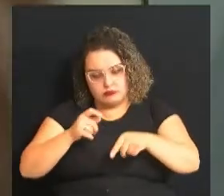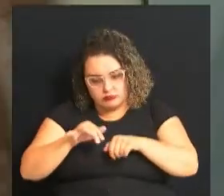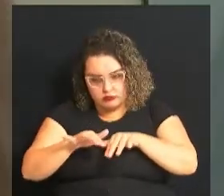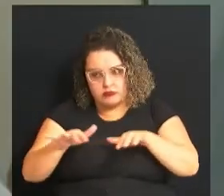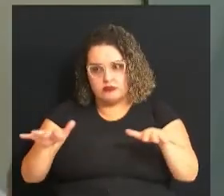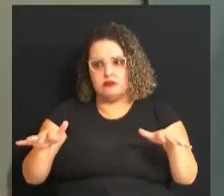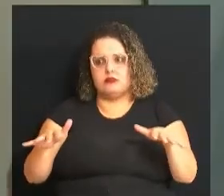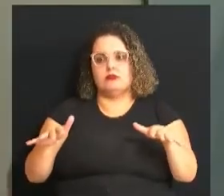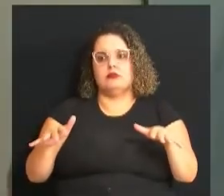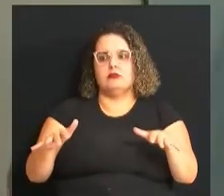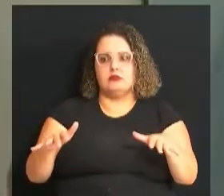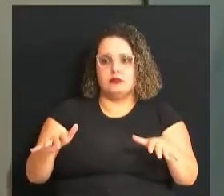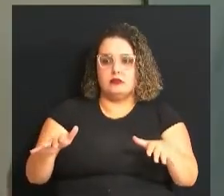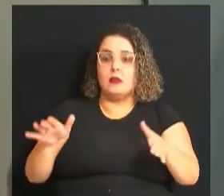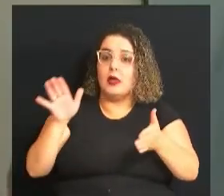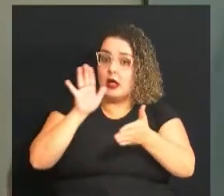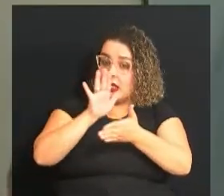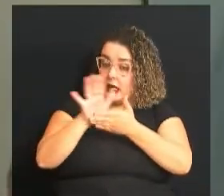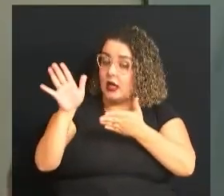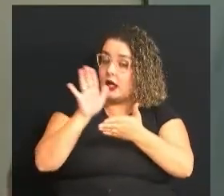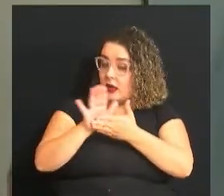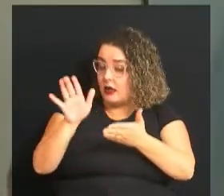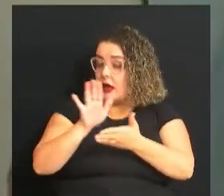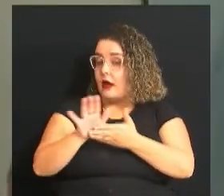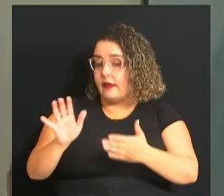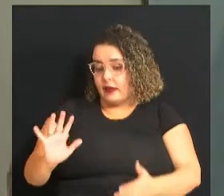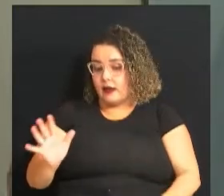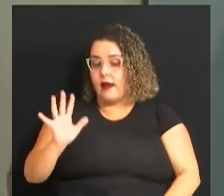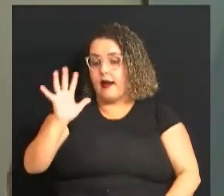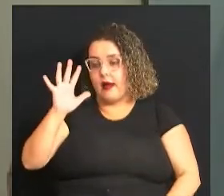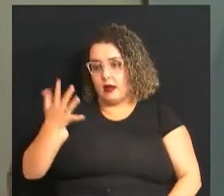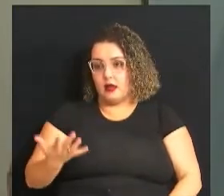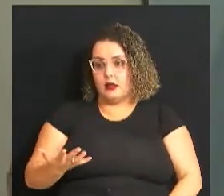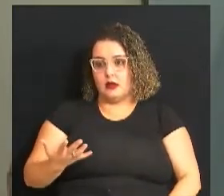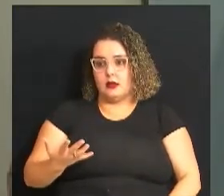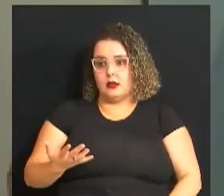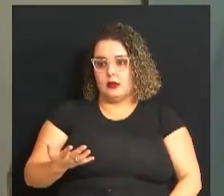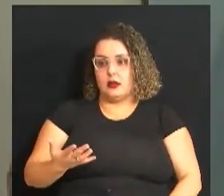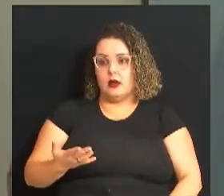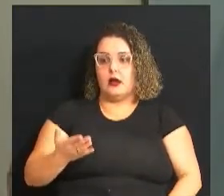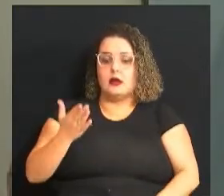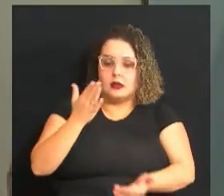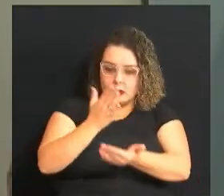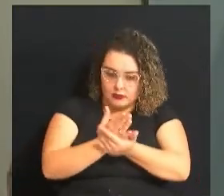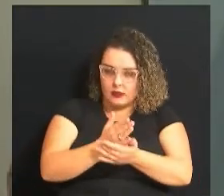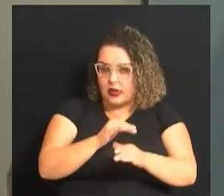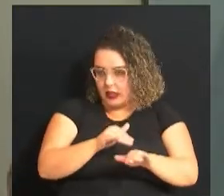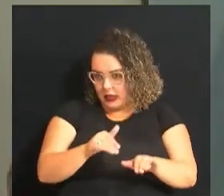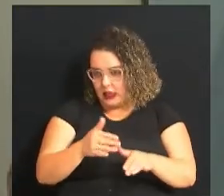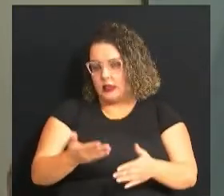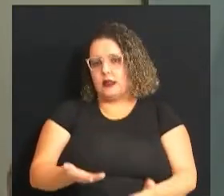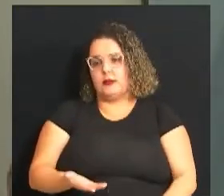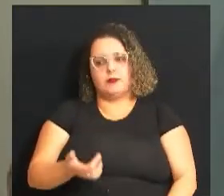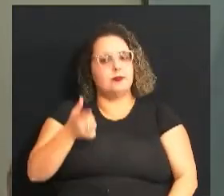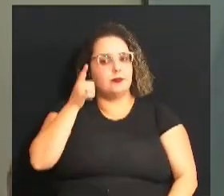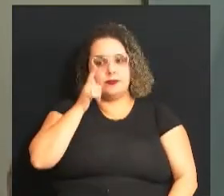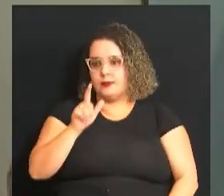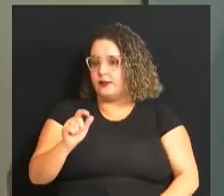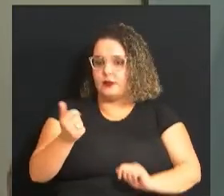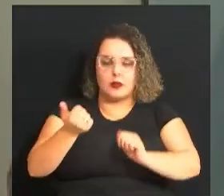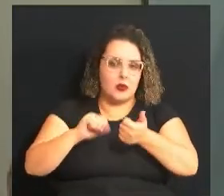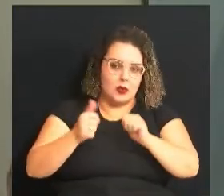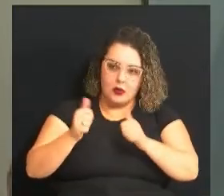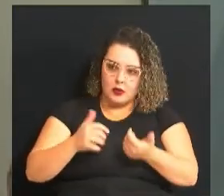o custo-benefício não é adequado. Então, para aí, né? Então, ele não consegue avaliar